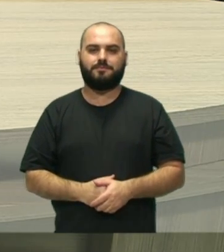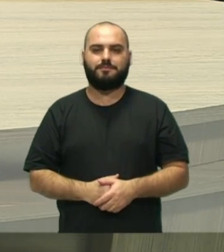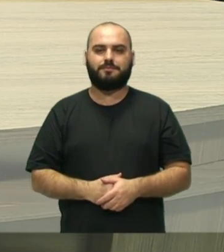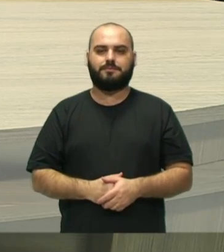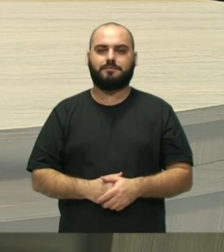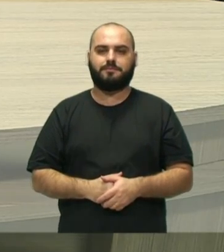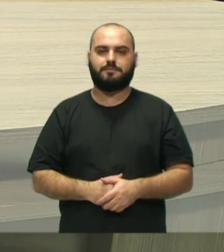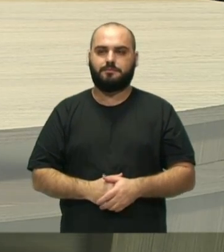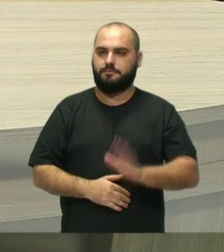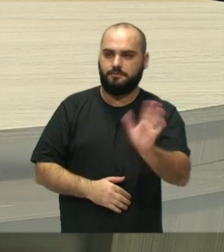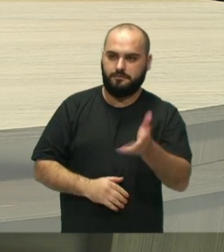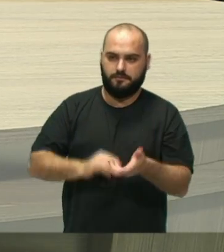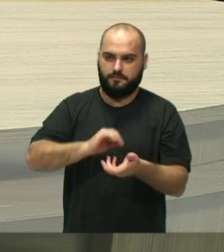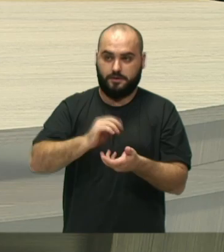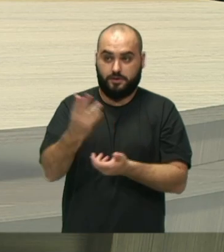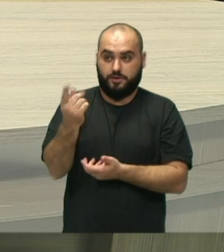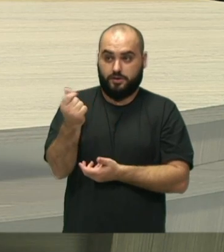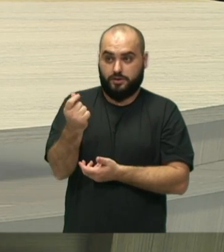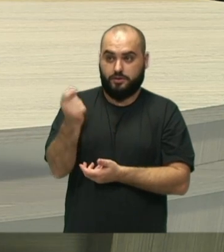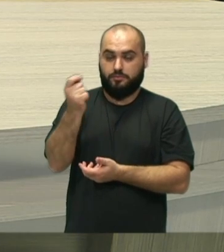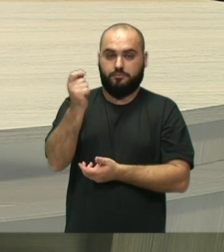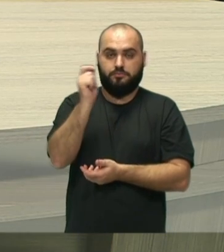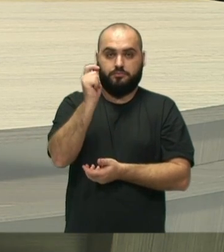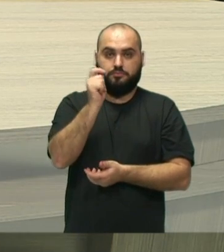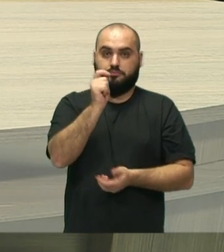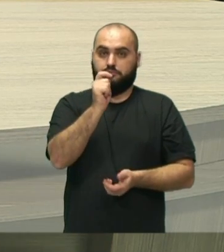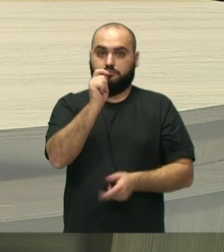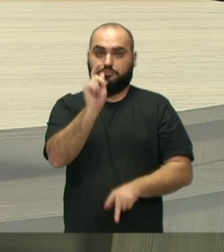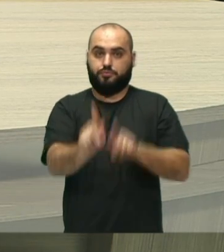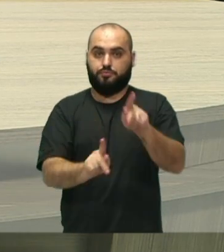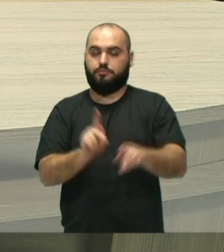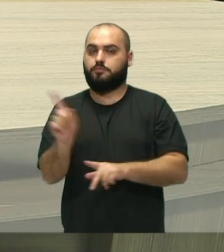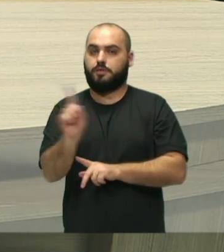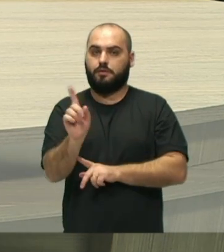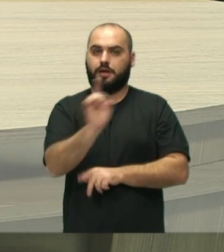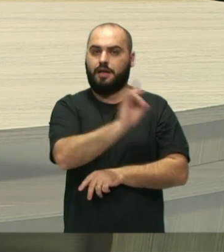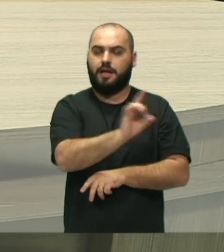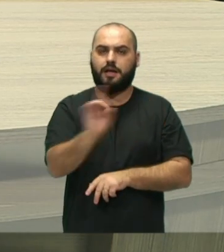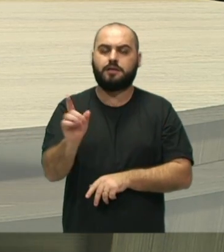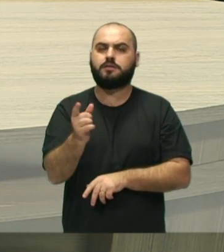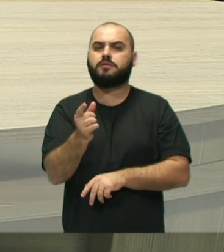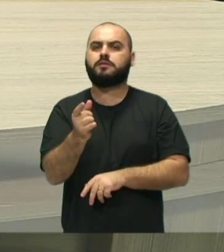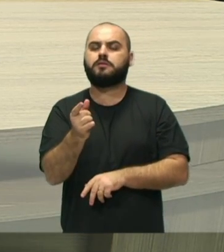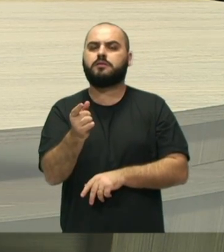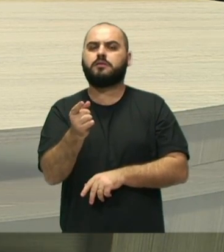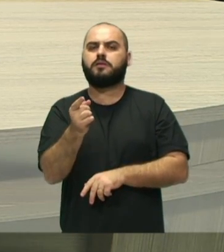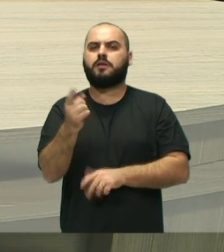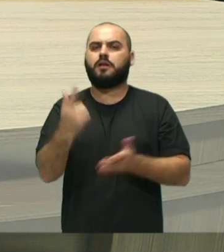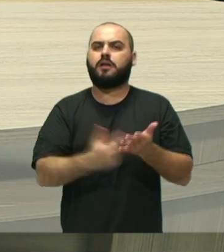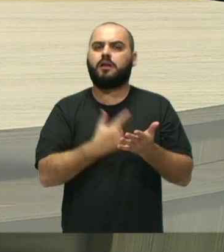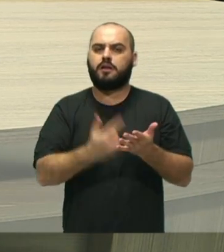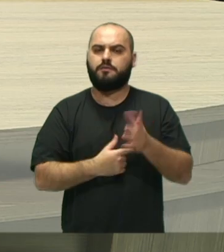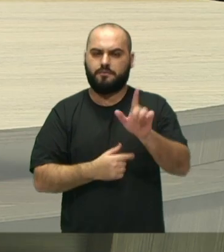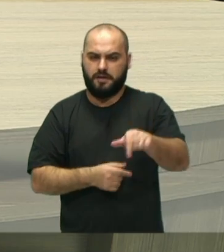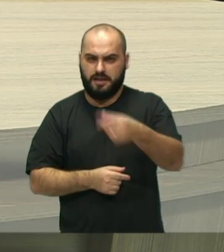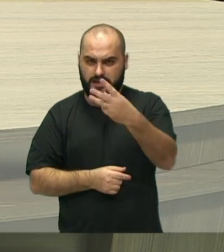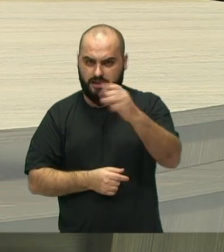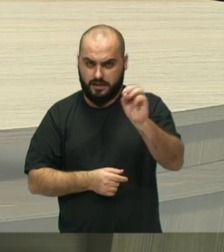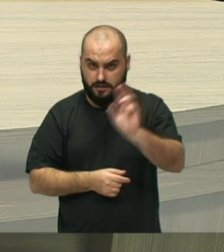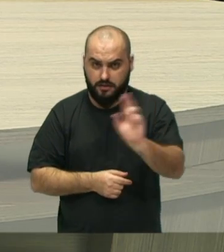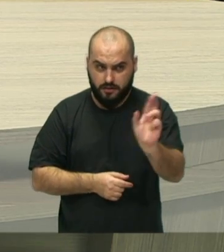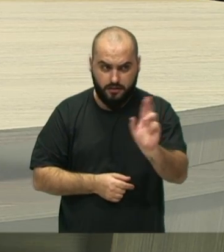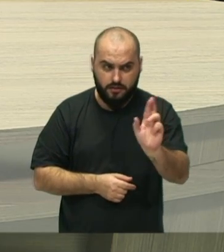se vive só de verba pública, né? Cada exemplar está saindo por menos de R$ 30, né? Como é que